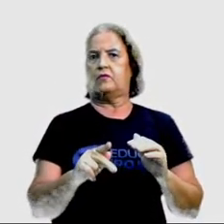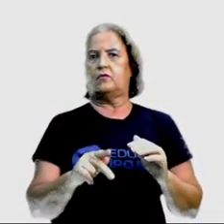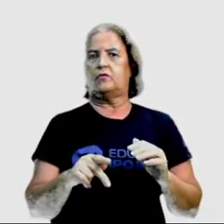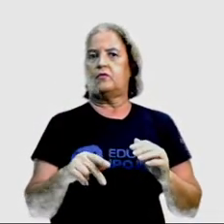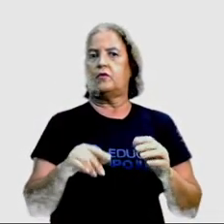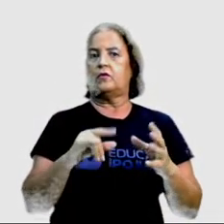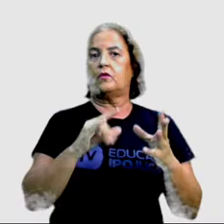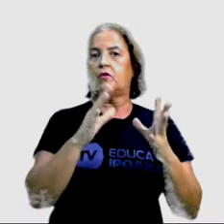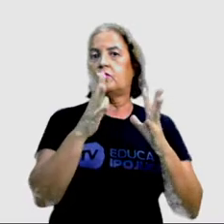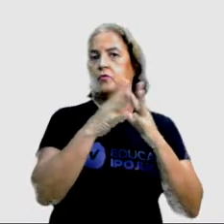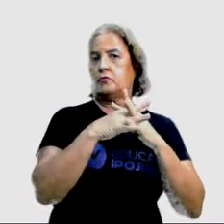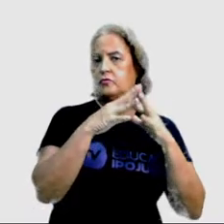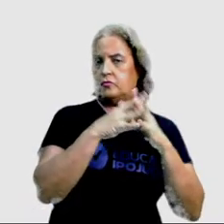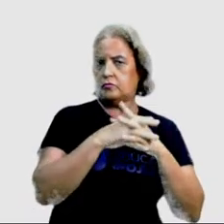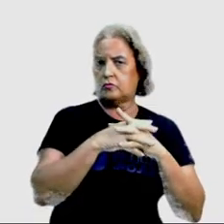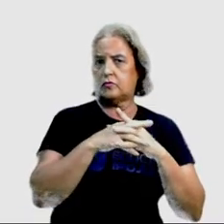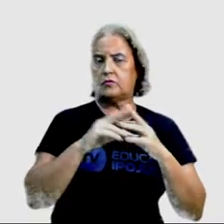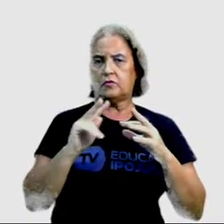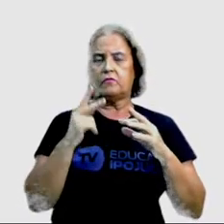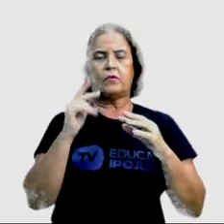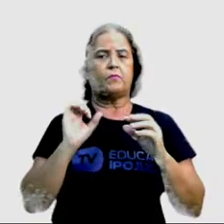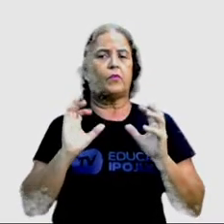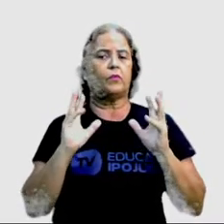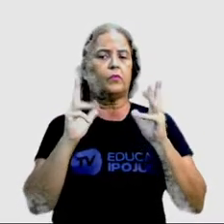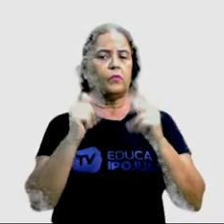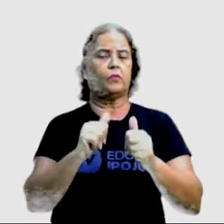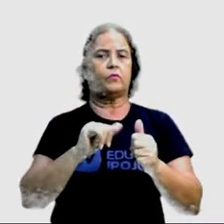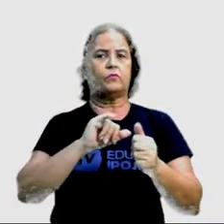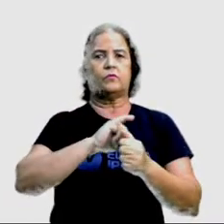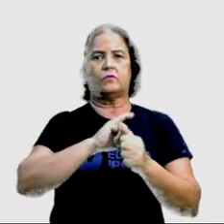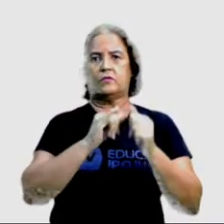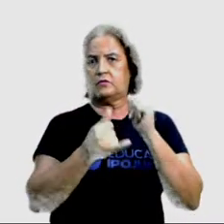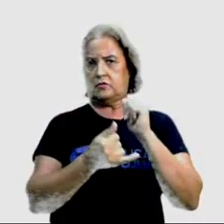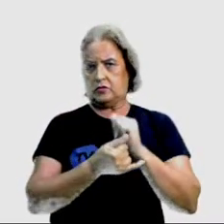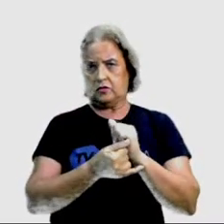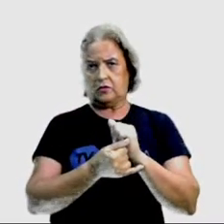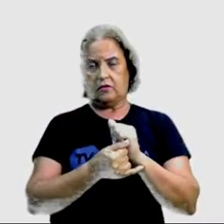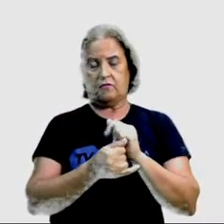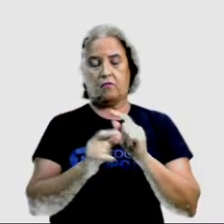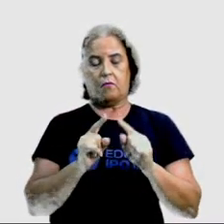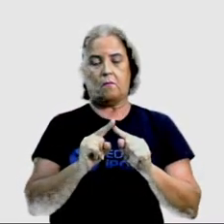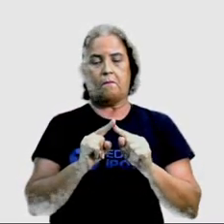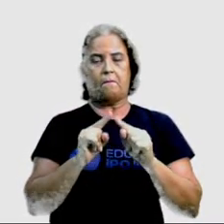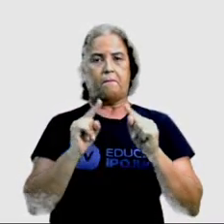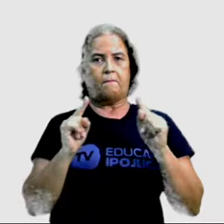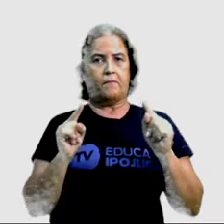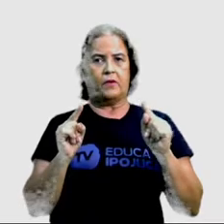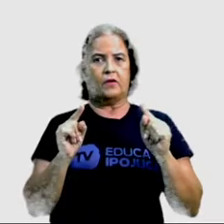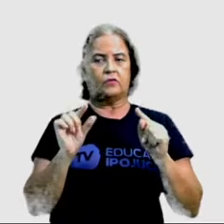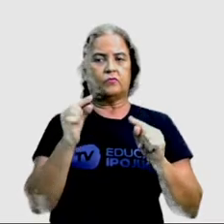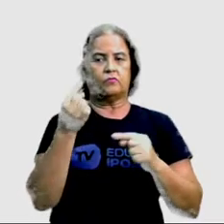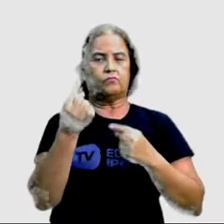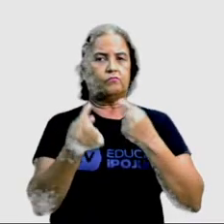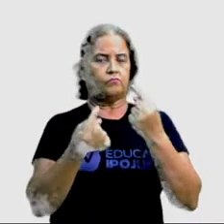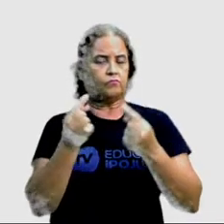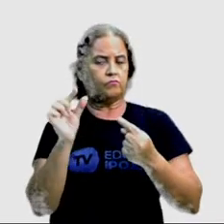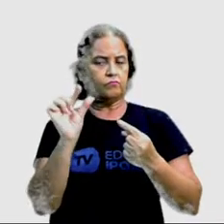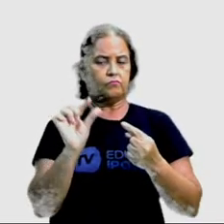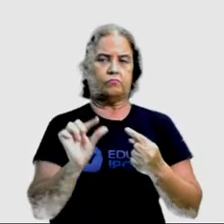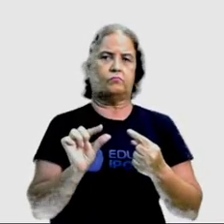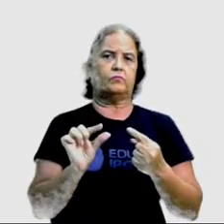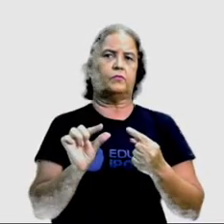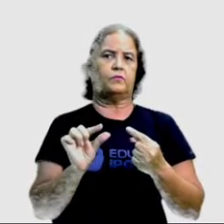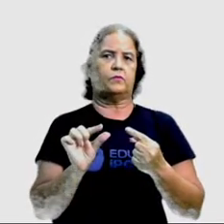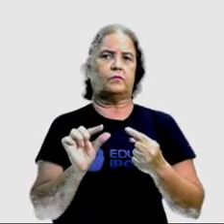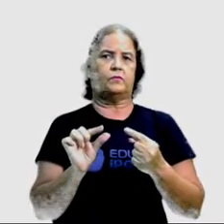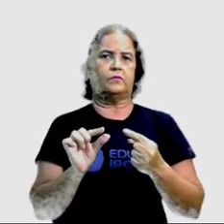para praticamente todos os adjetivos. Menos, certo? Em alguns casos. São poucos.